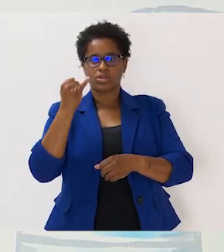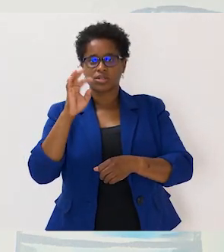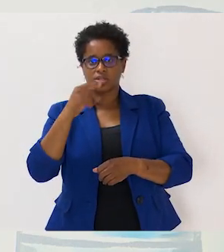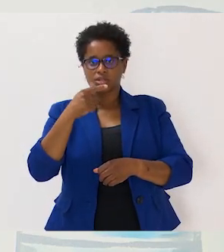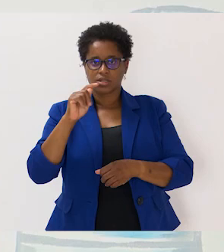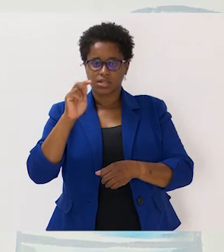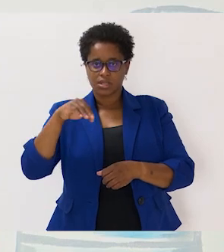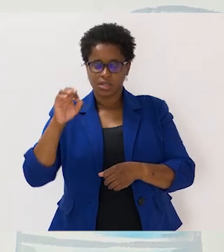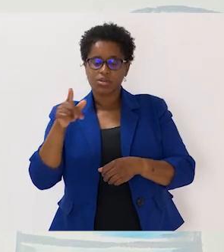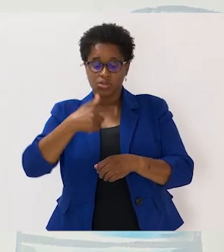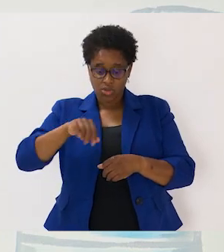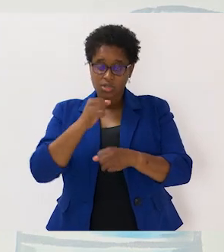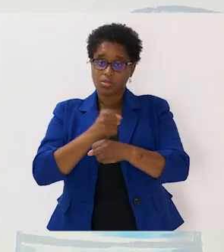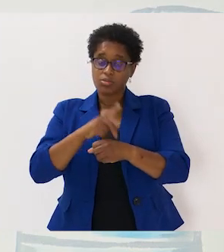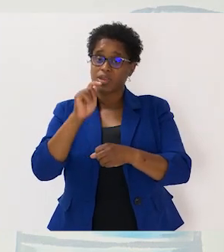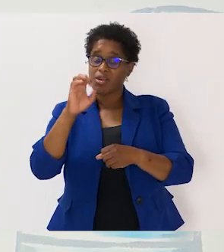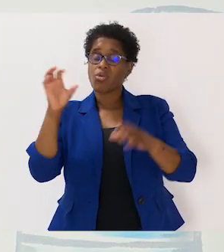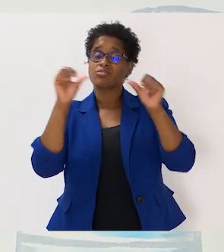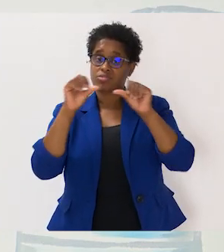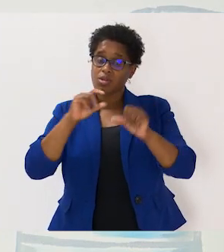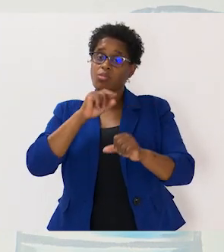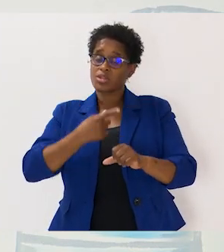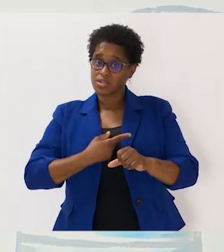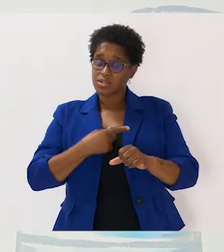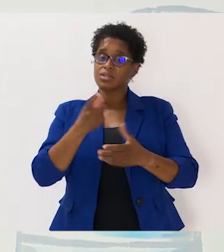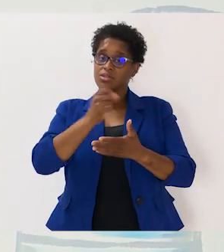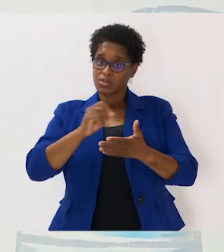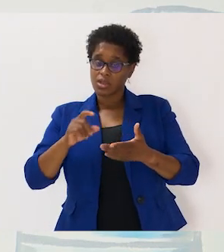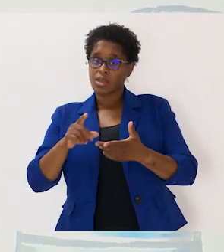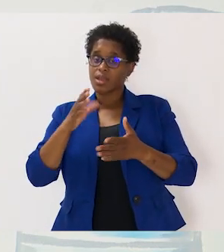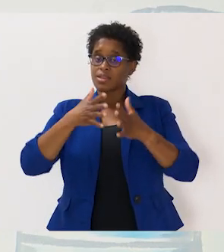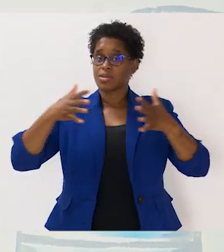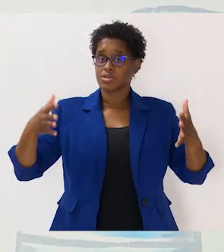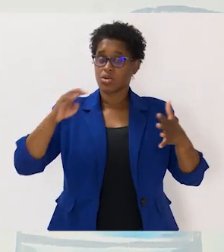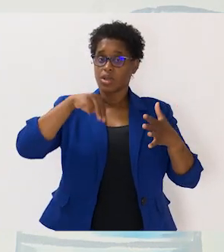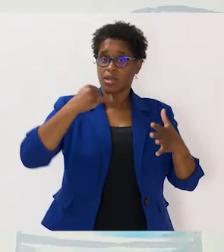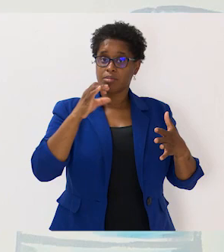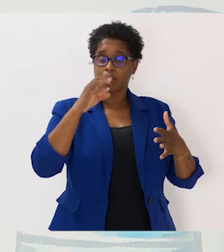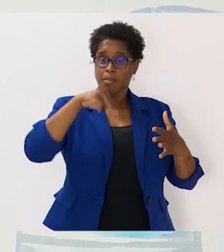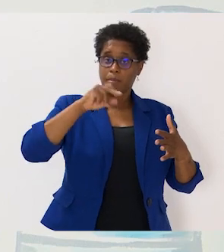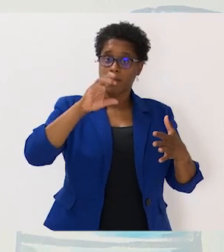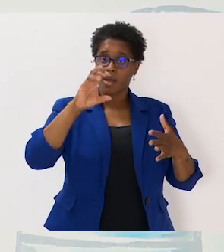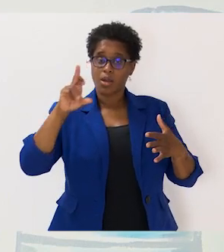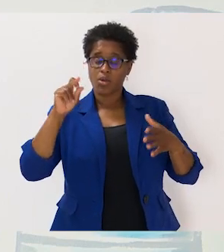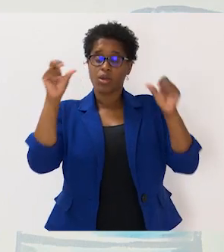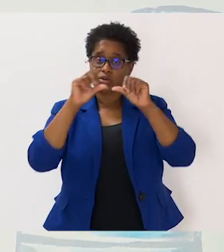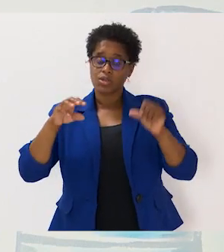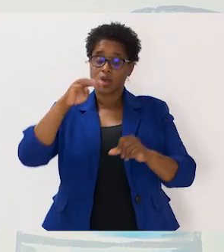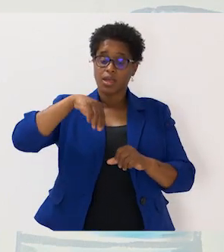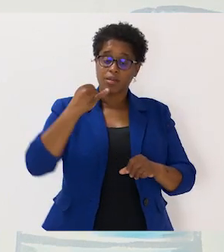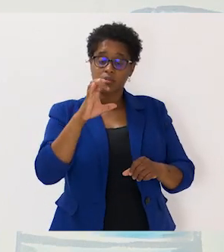os ecossistemas podem ser classificados quanto à dimensão em macroecossistemas,